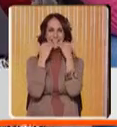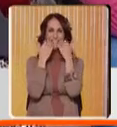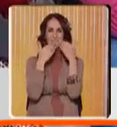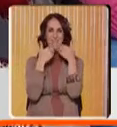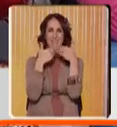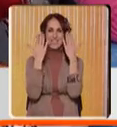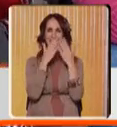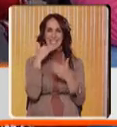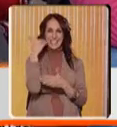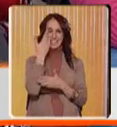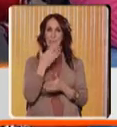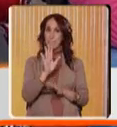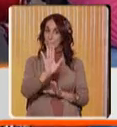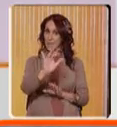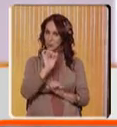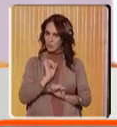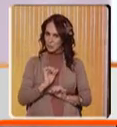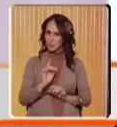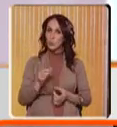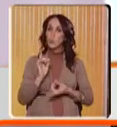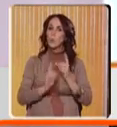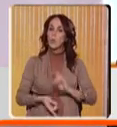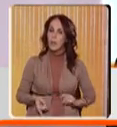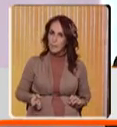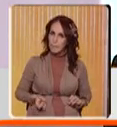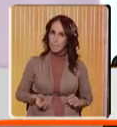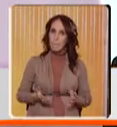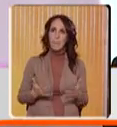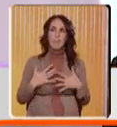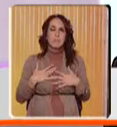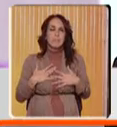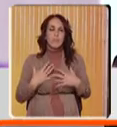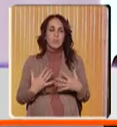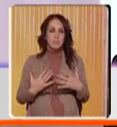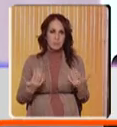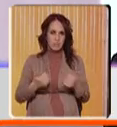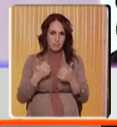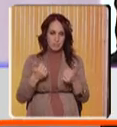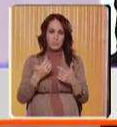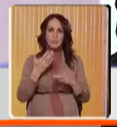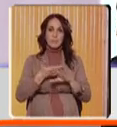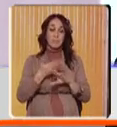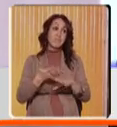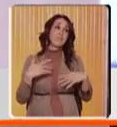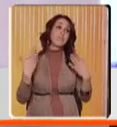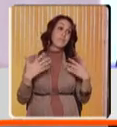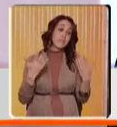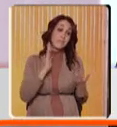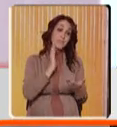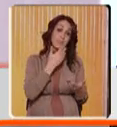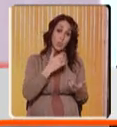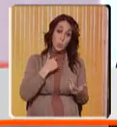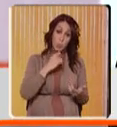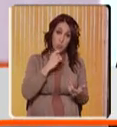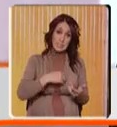Agora, a questão é, o que é a variável da satisfação sexual? Porque isso é uma variável muito subjetiva. Pois. Eu